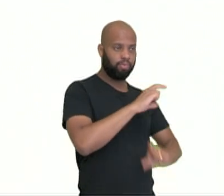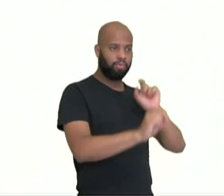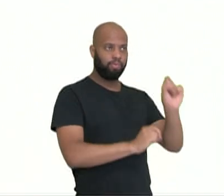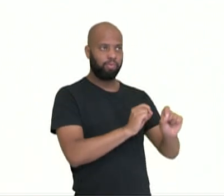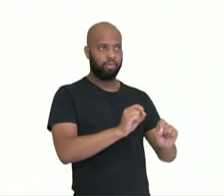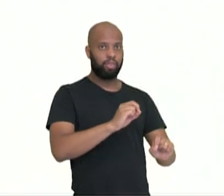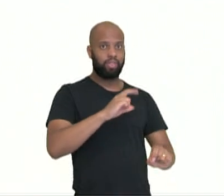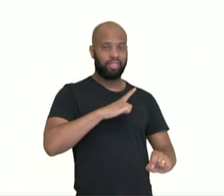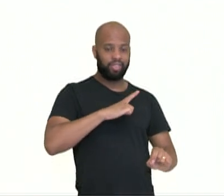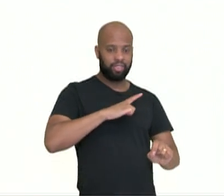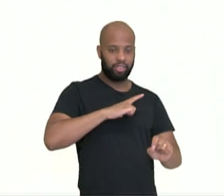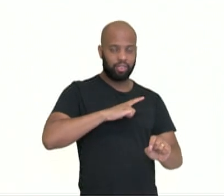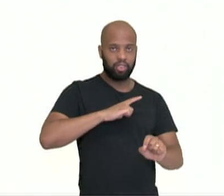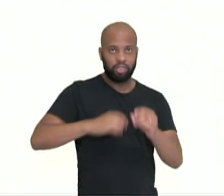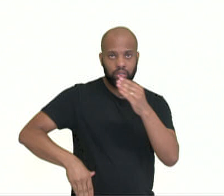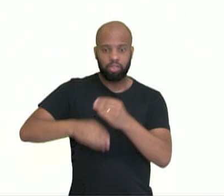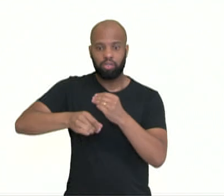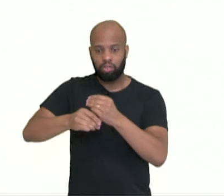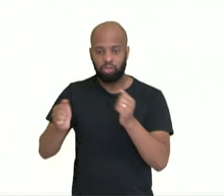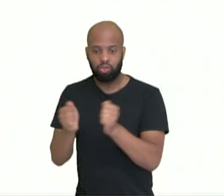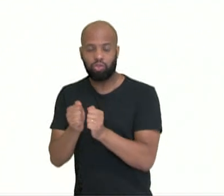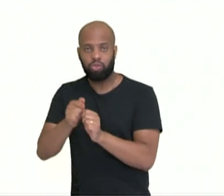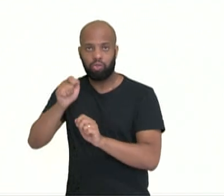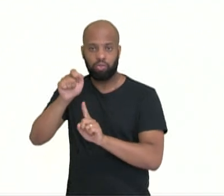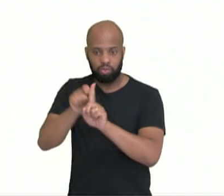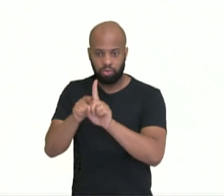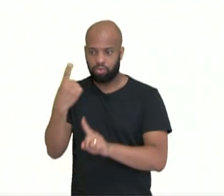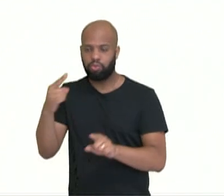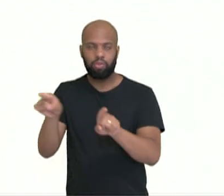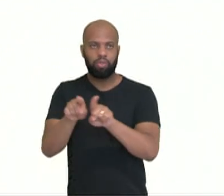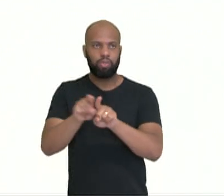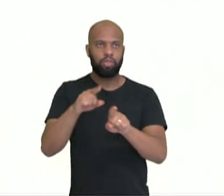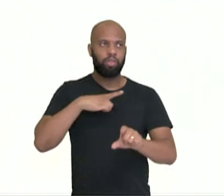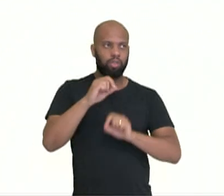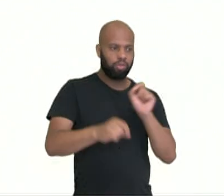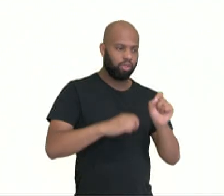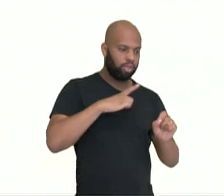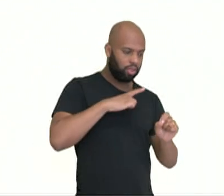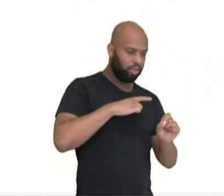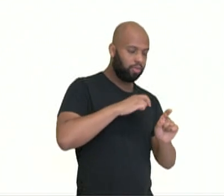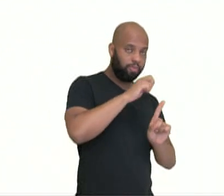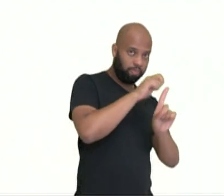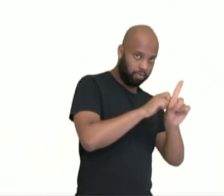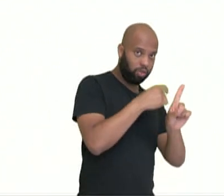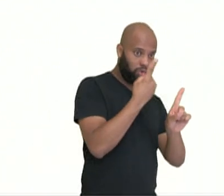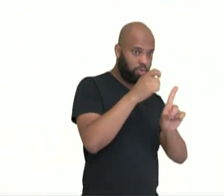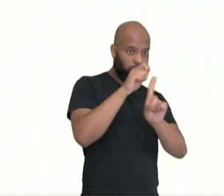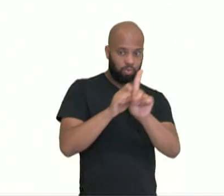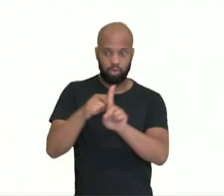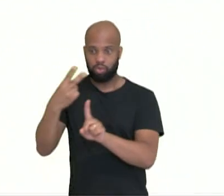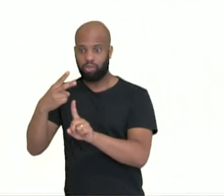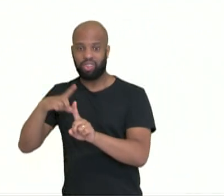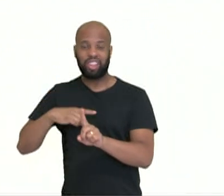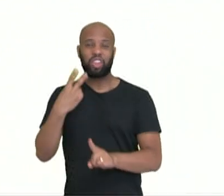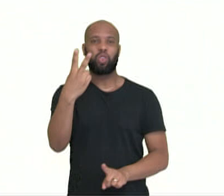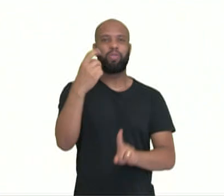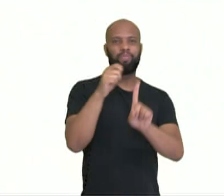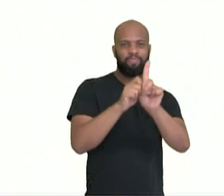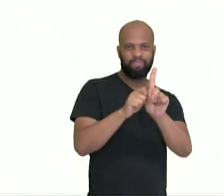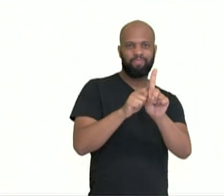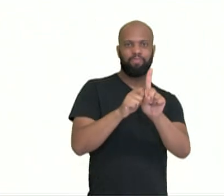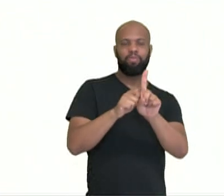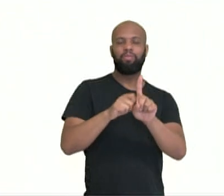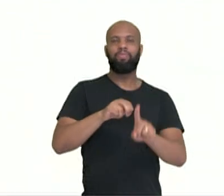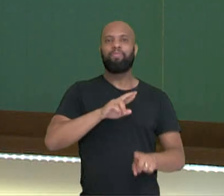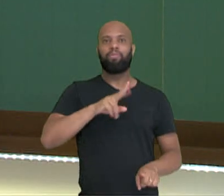considerado já o aumento percentual no mês 1. Então, foi um aumento em cima do outro, certo? Então, você não pode colocar tudo de uma